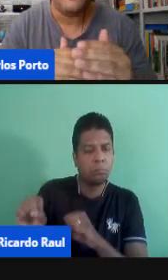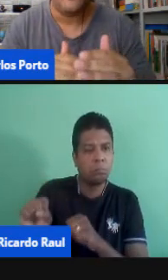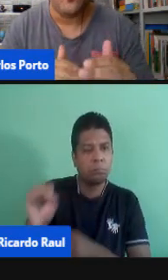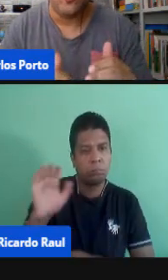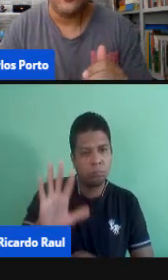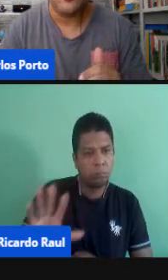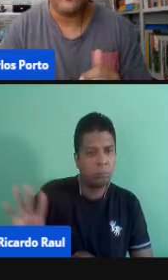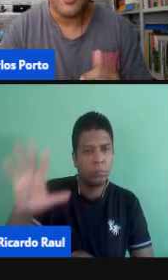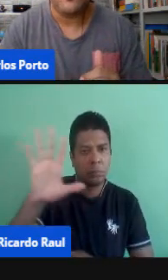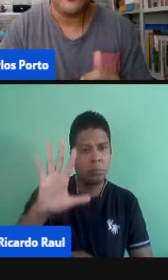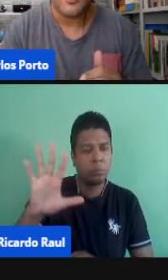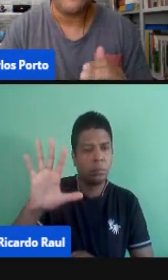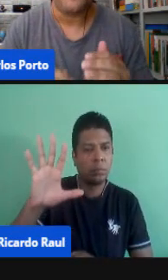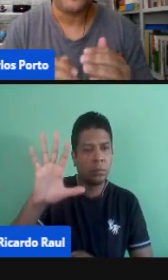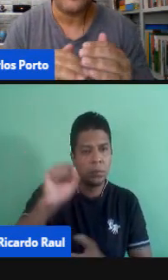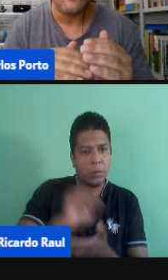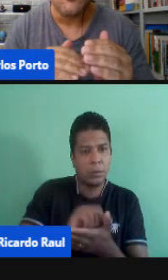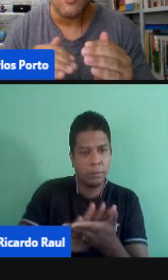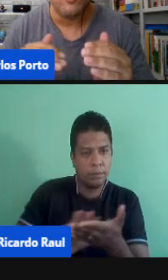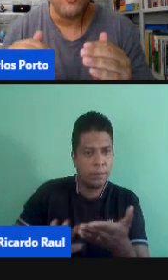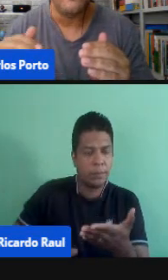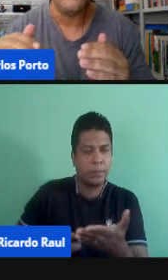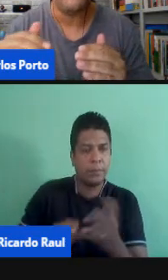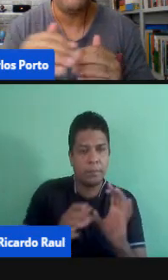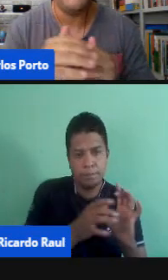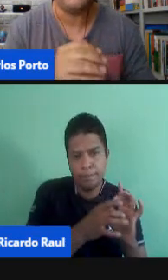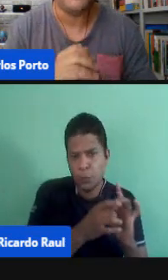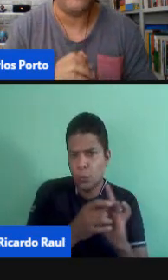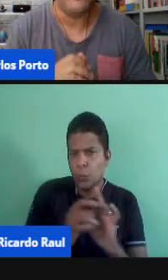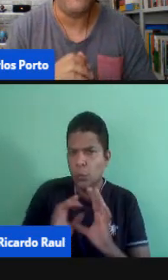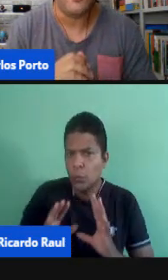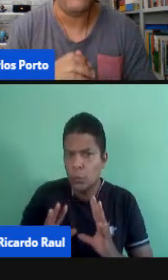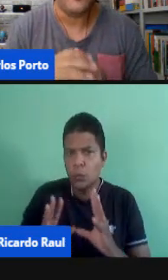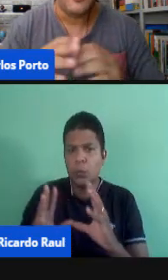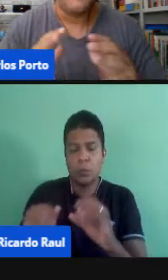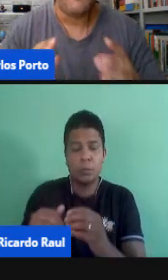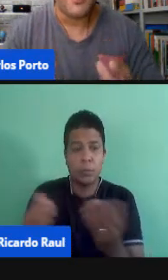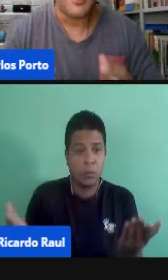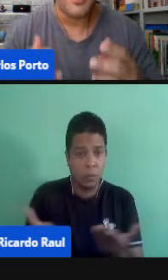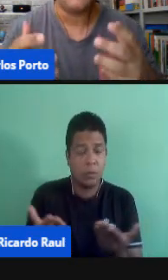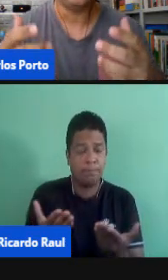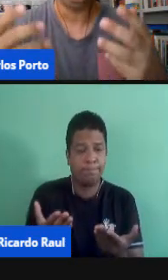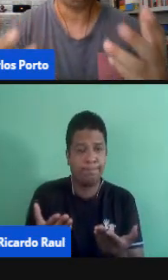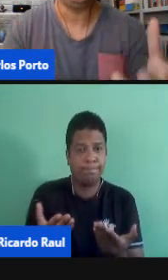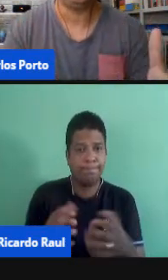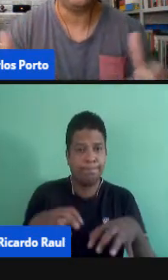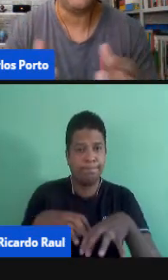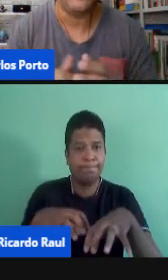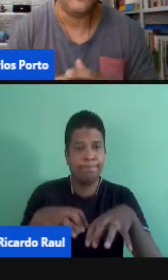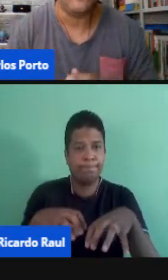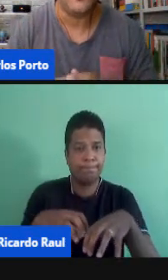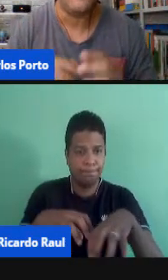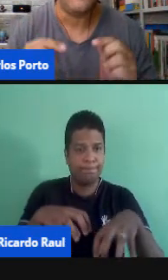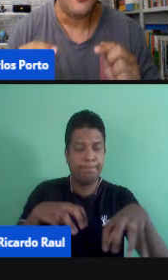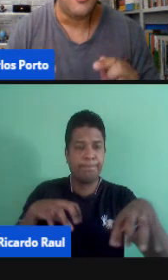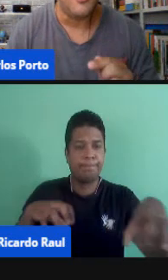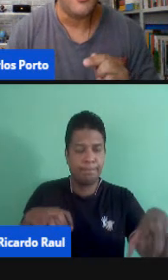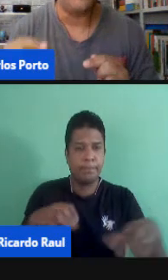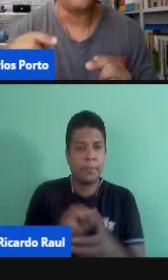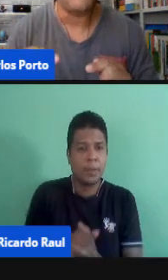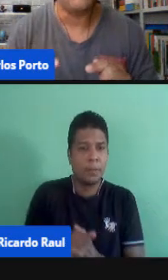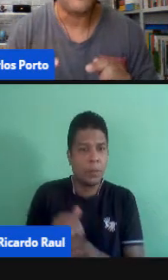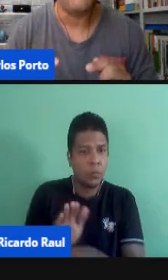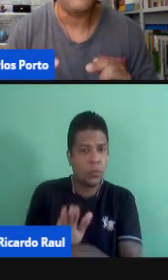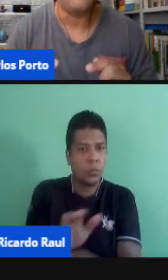atividades, contextualizar todo esse momento em que nós vivemos para atender os nossos estudantes